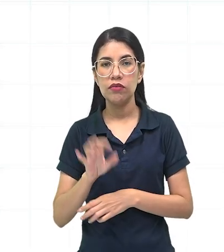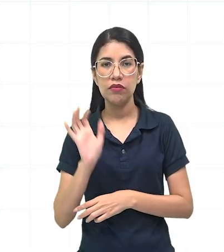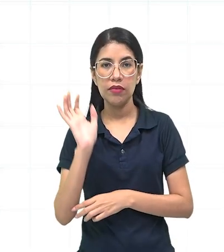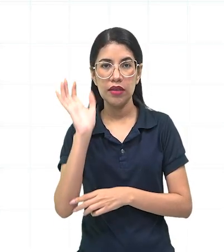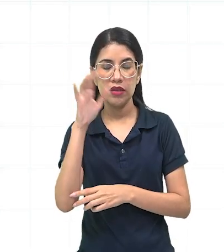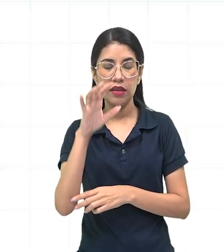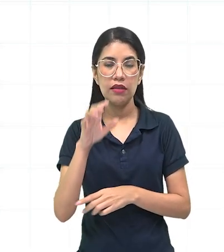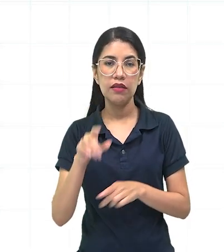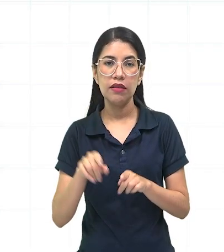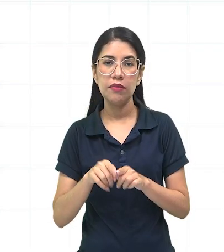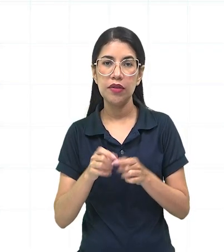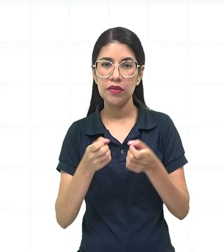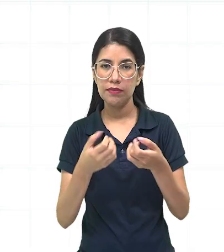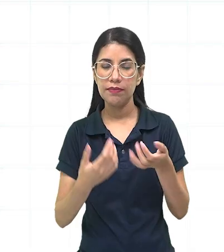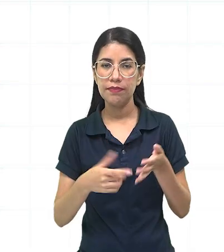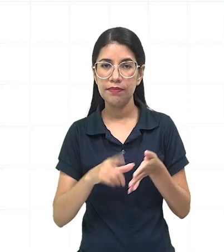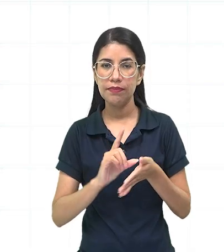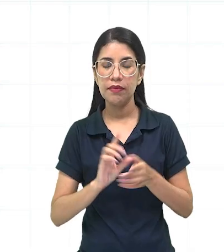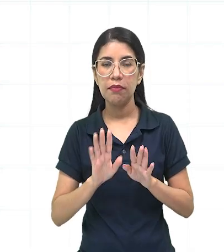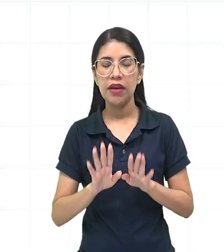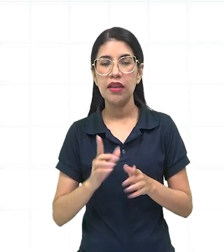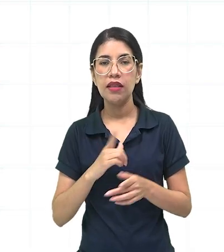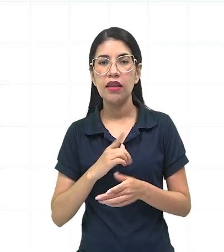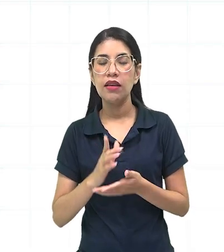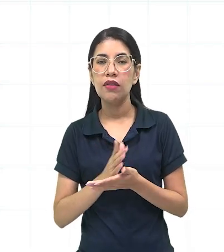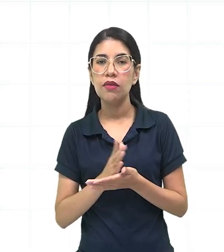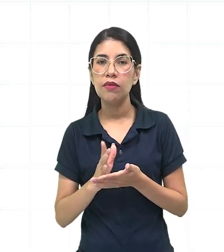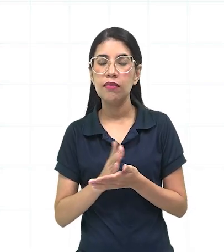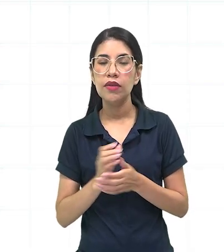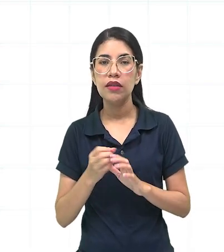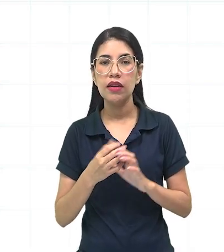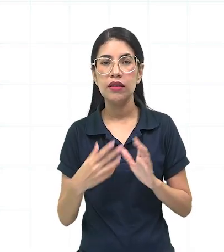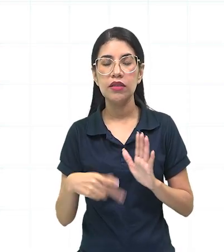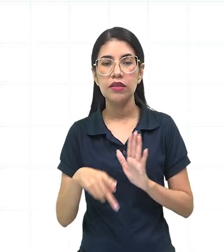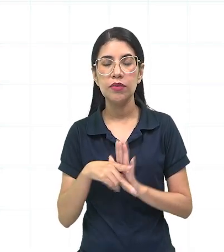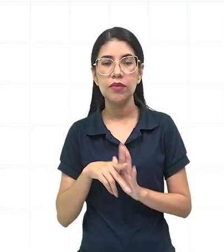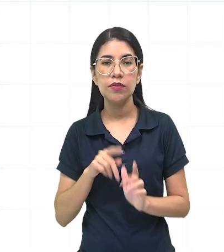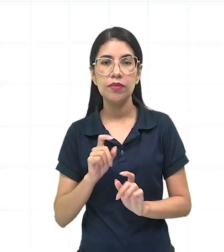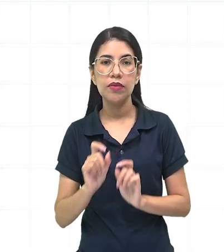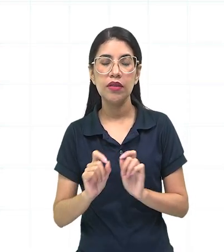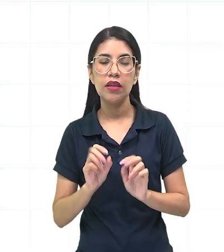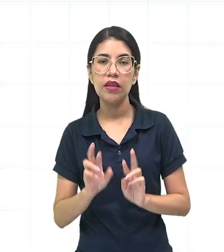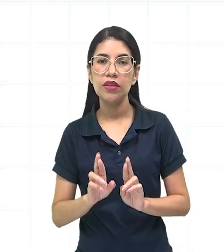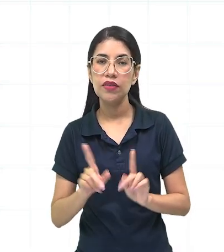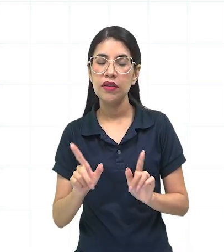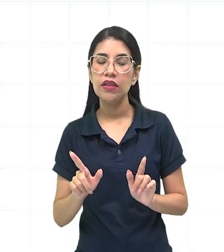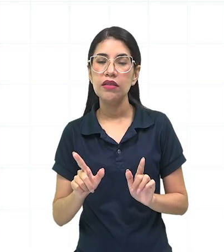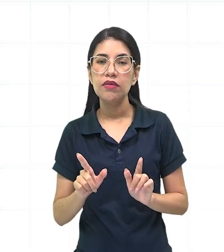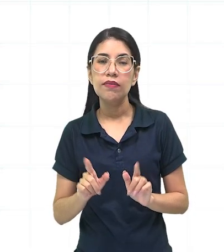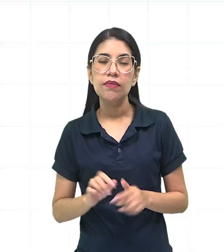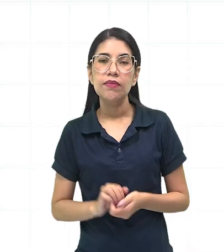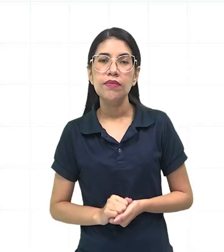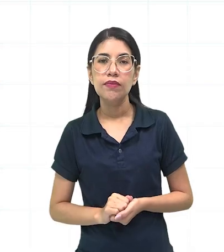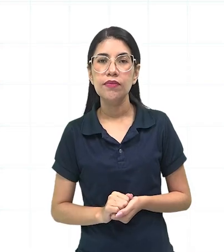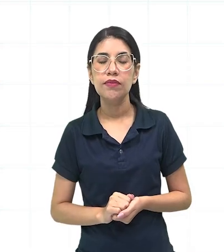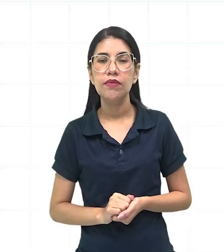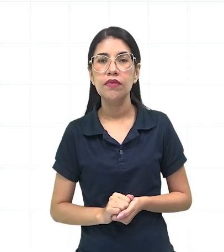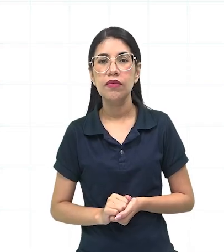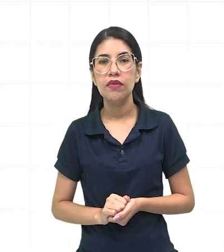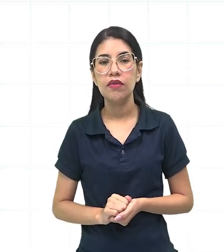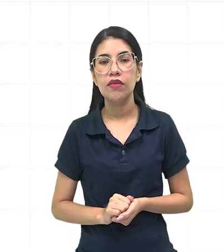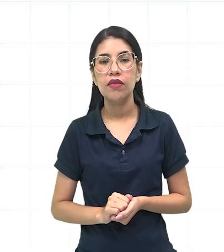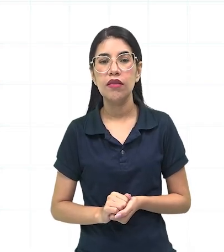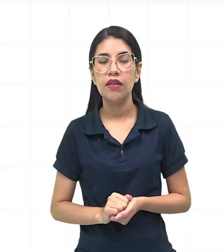são as modalidades que citei para vocês. Porém, ele vai ter algumas características bem peculiares que o diferencia dos demais. Ele